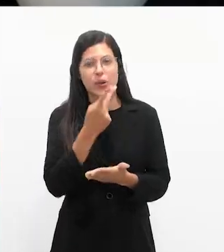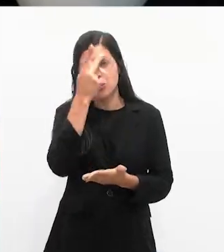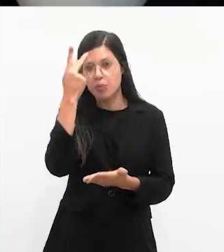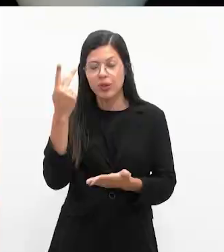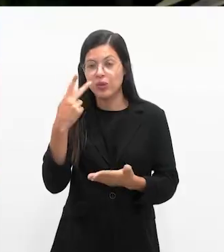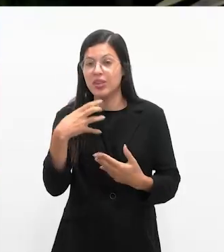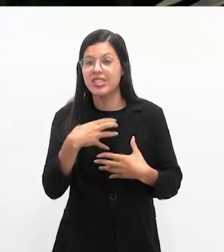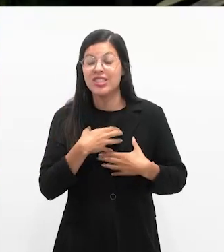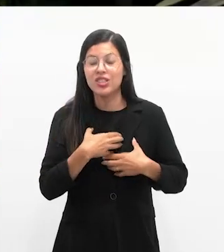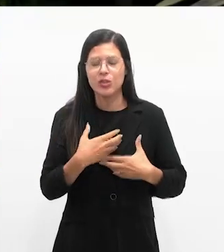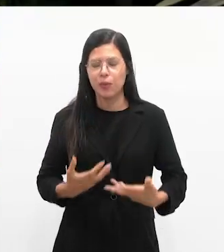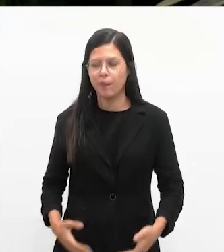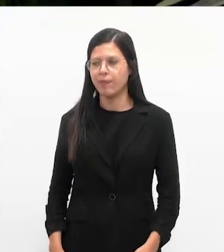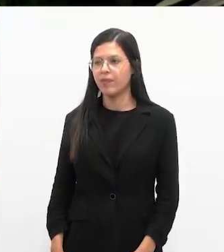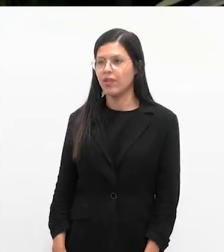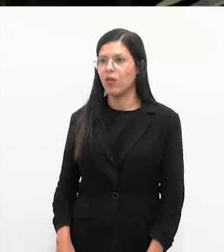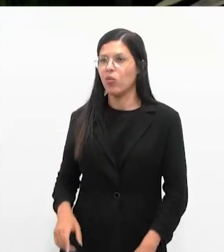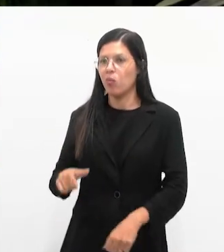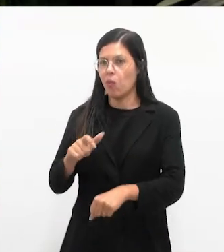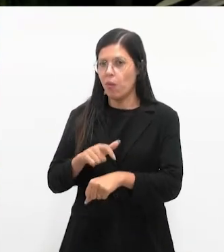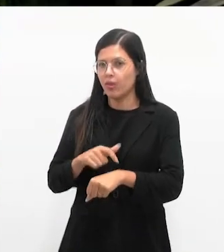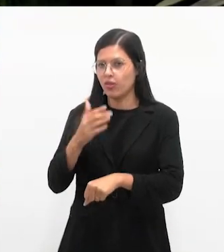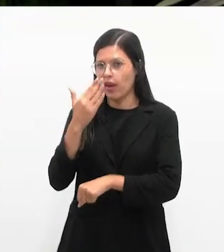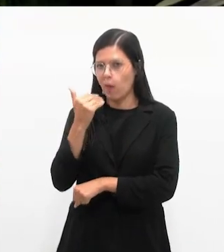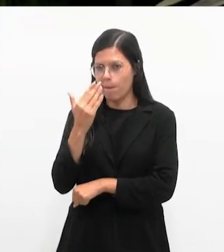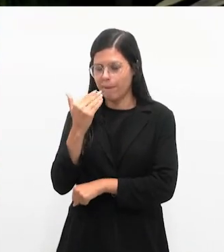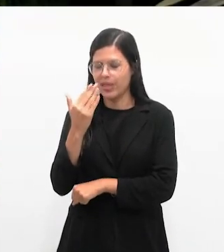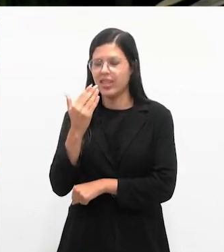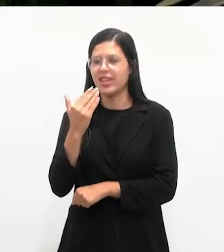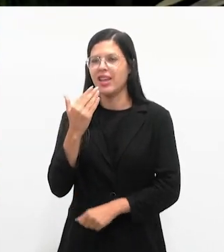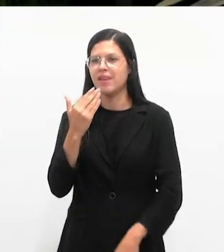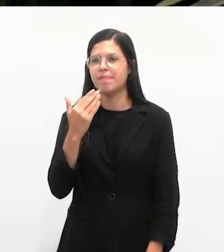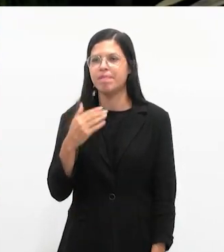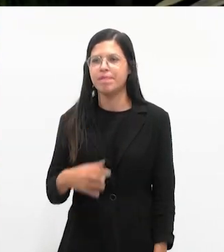reação? Sim. Estávamos na hora do almoço.